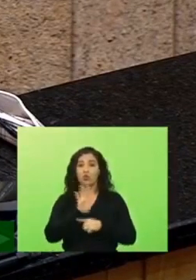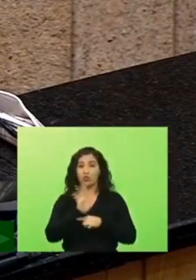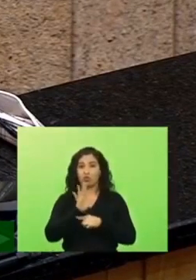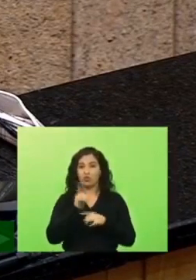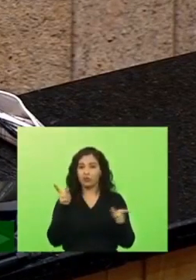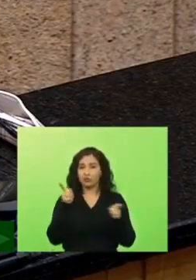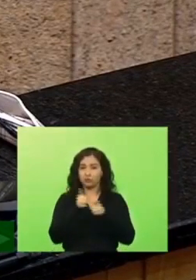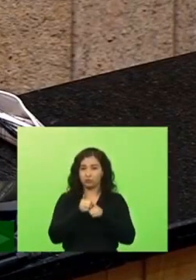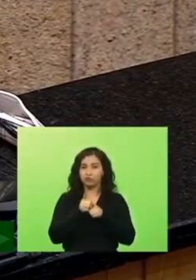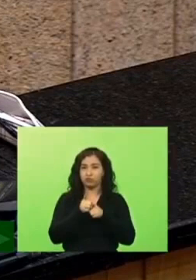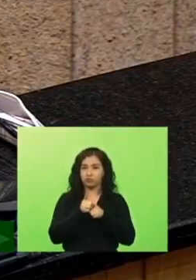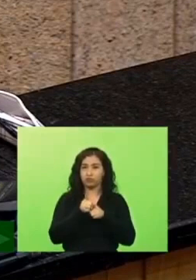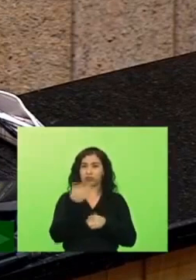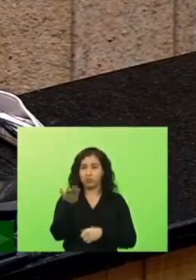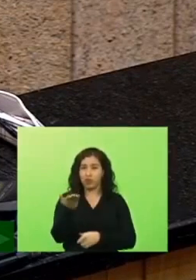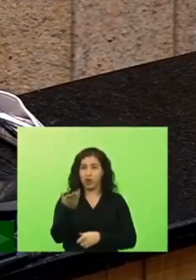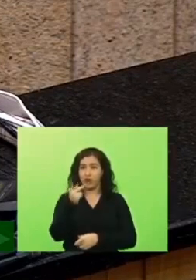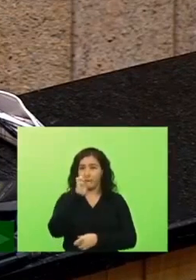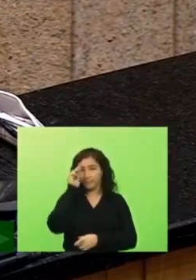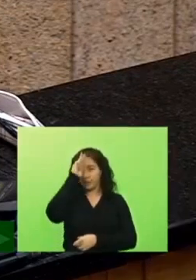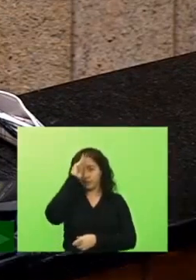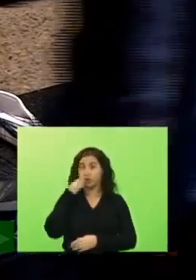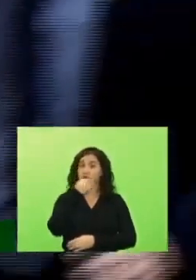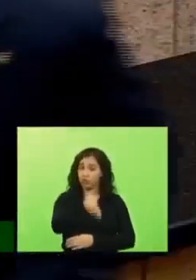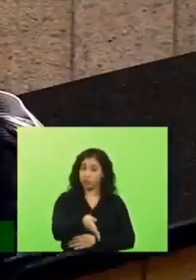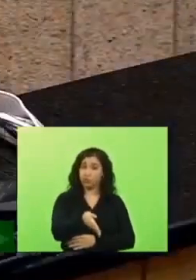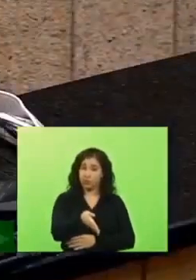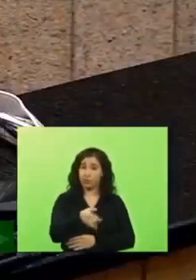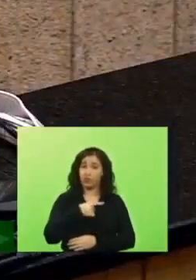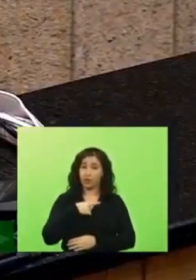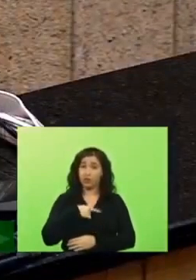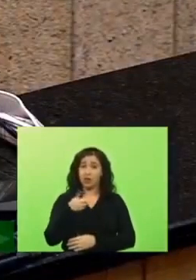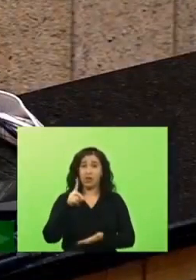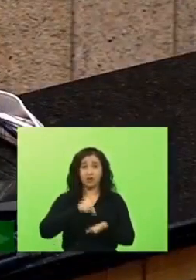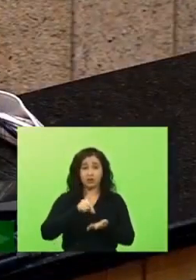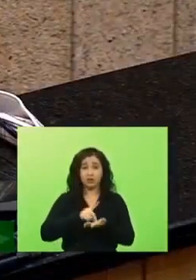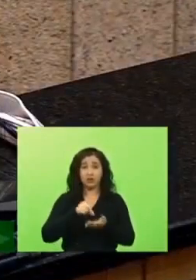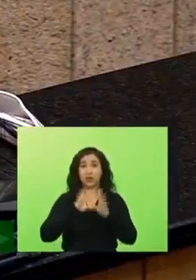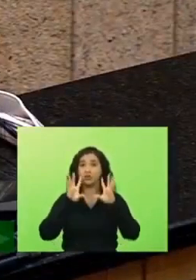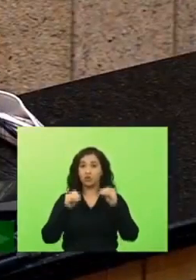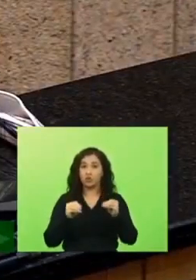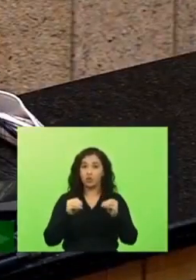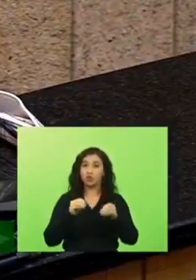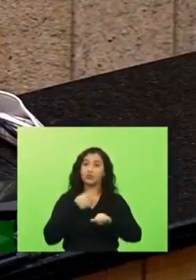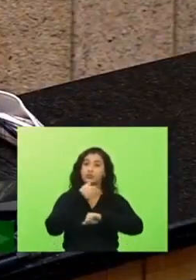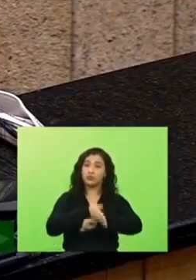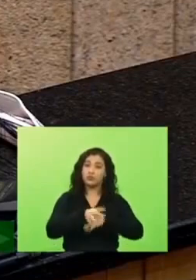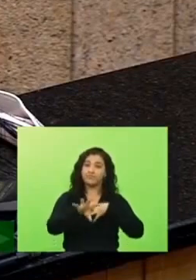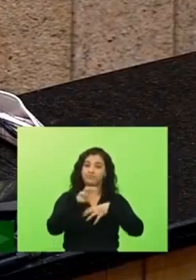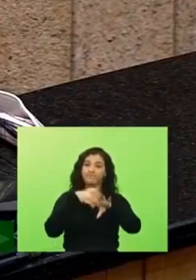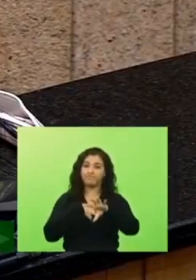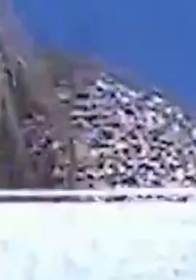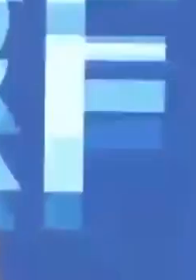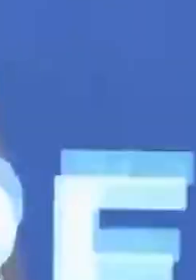que mostra o evento onde o presidente Jair Bolsonaro estava e como ele, de fato, assim como todos os presentes, se solidarizaram com